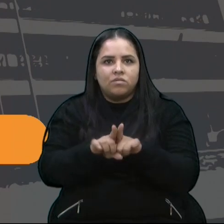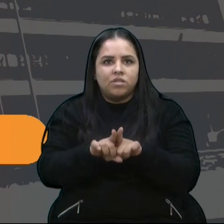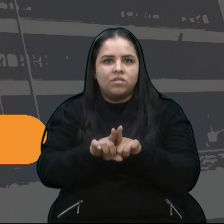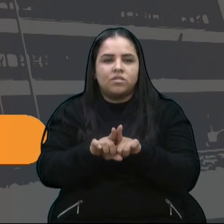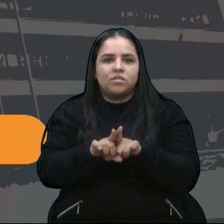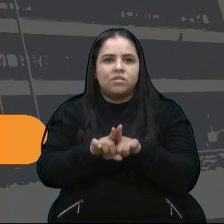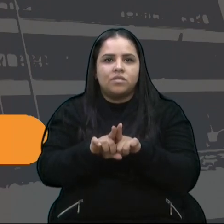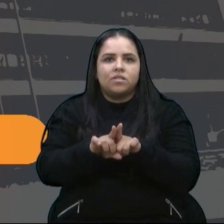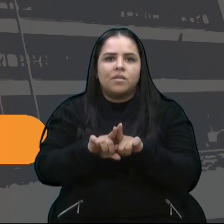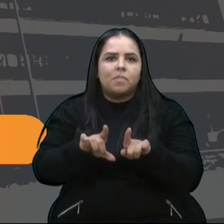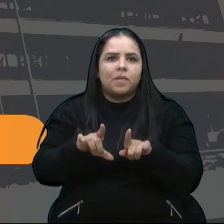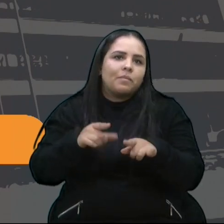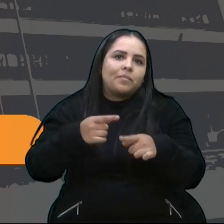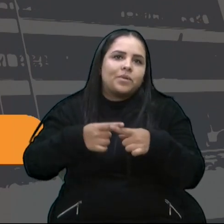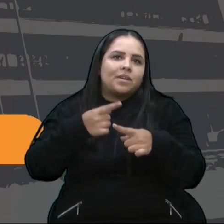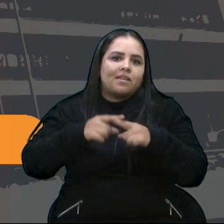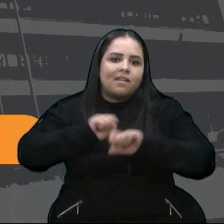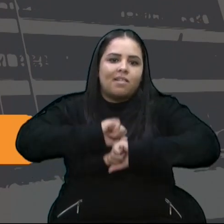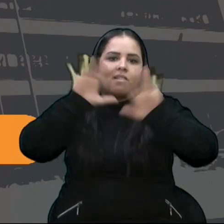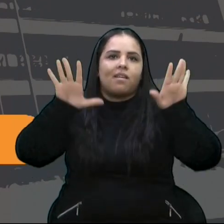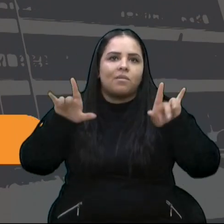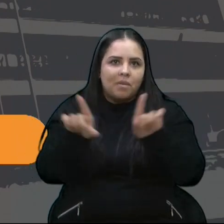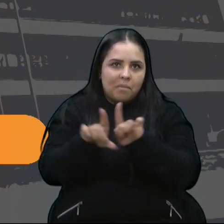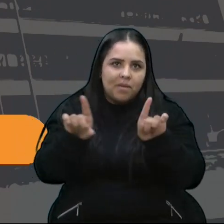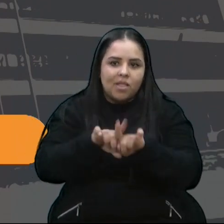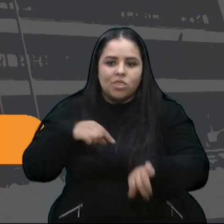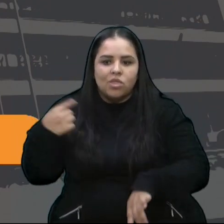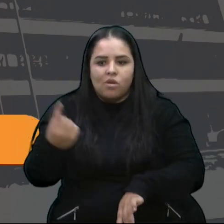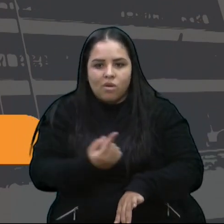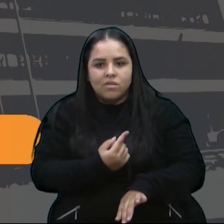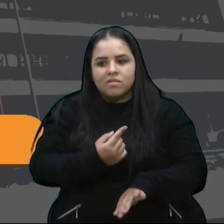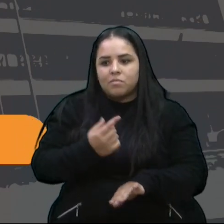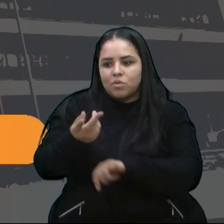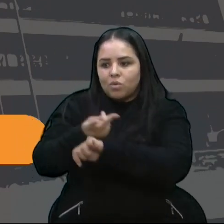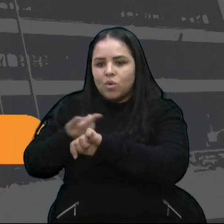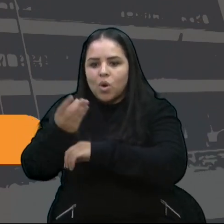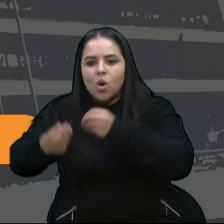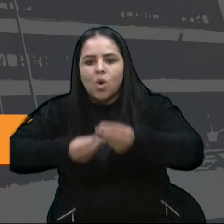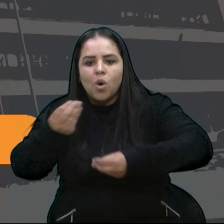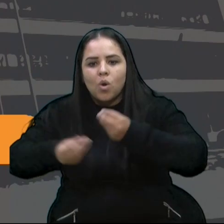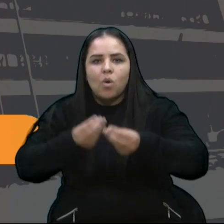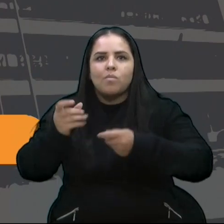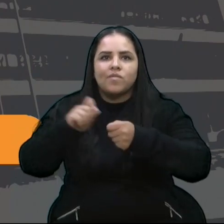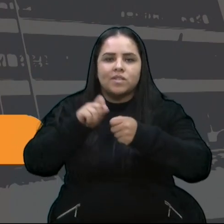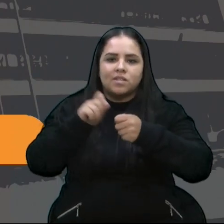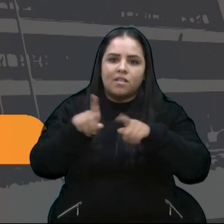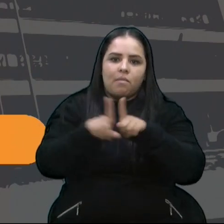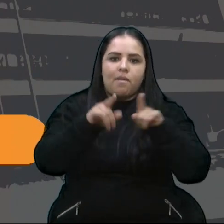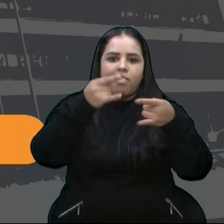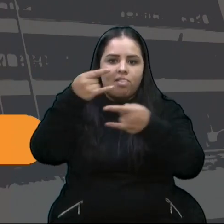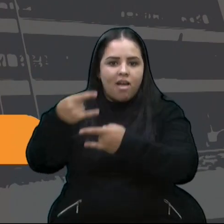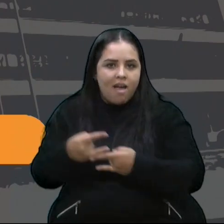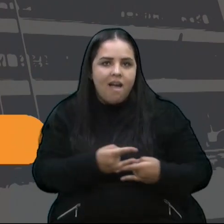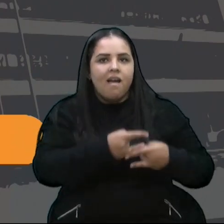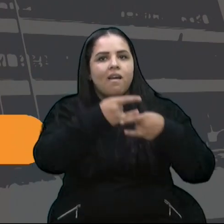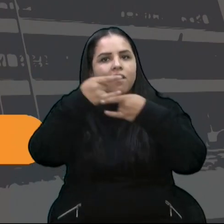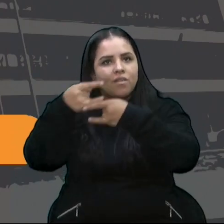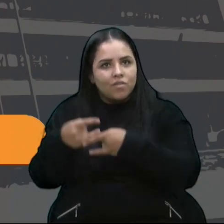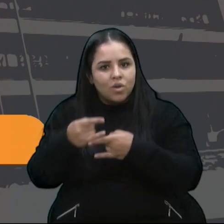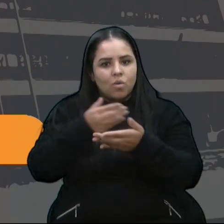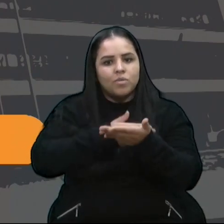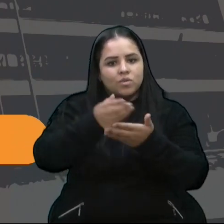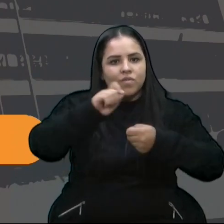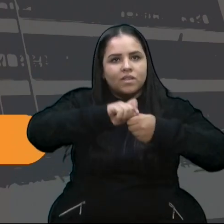reagir. E claro, a gente procurou buscar outras saídas que eram viáveis, como as lives, né? A gente começou a